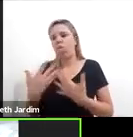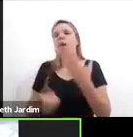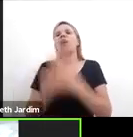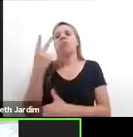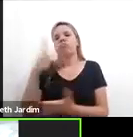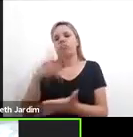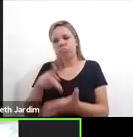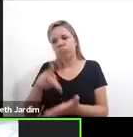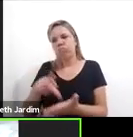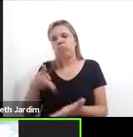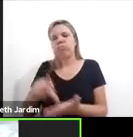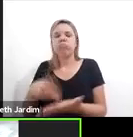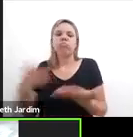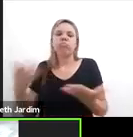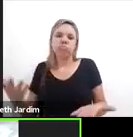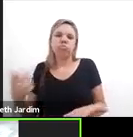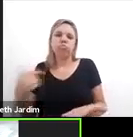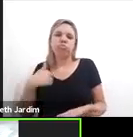mesmo, né?